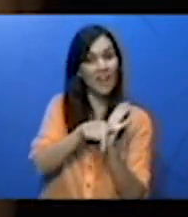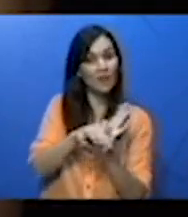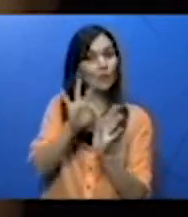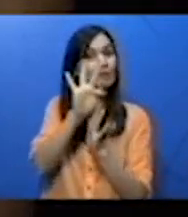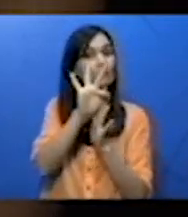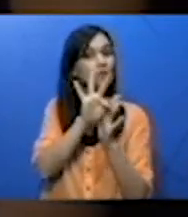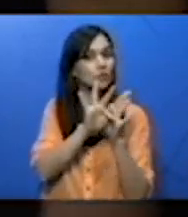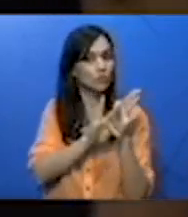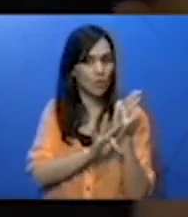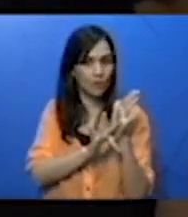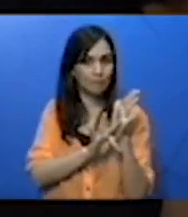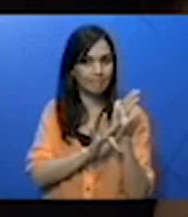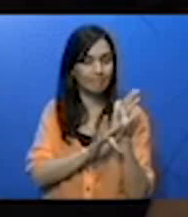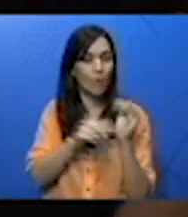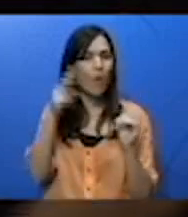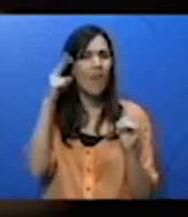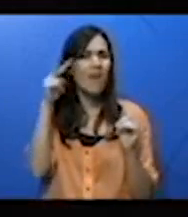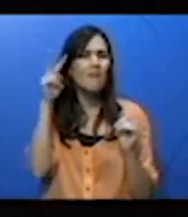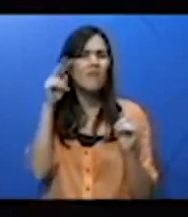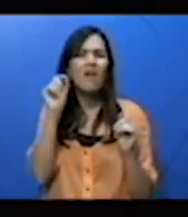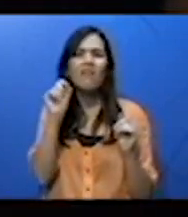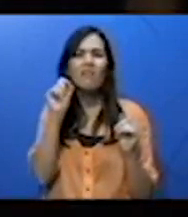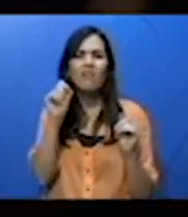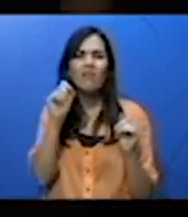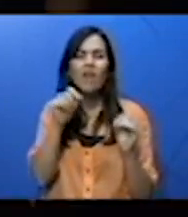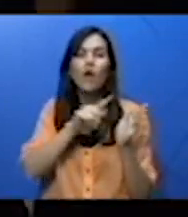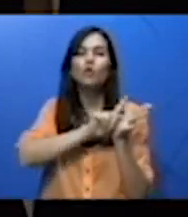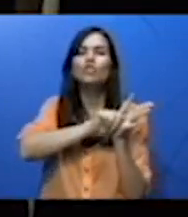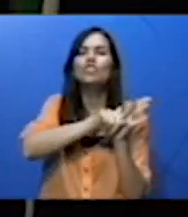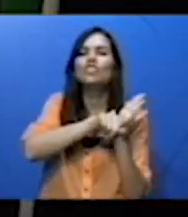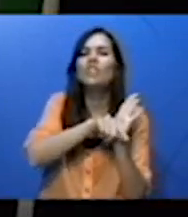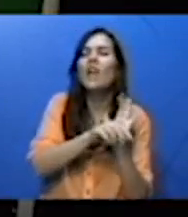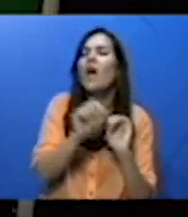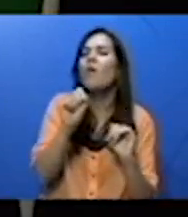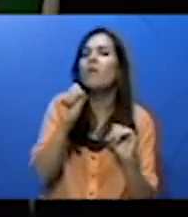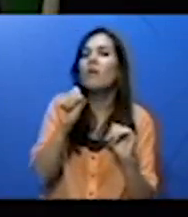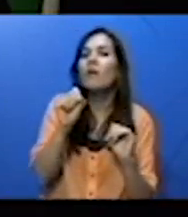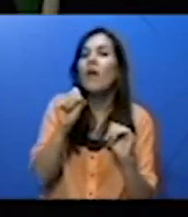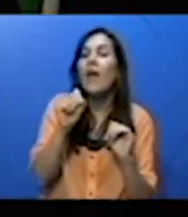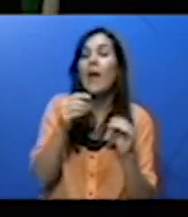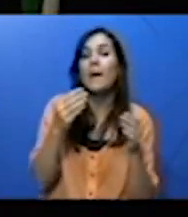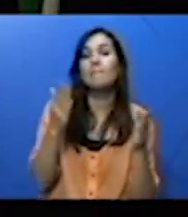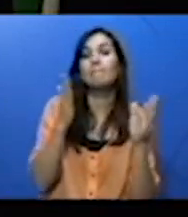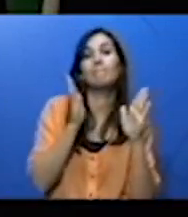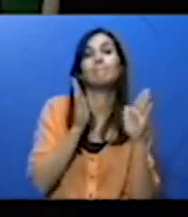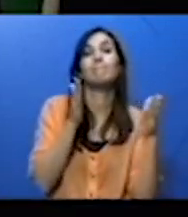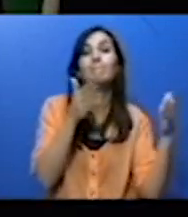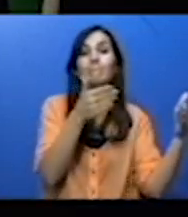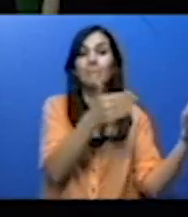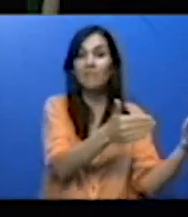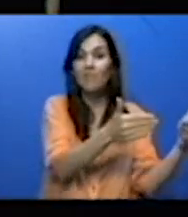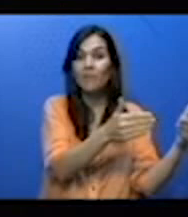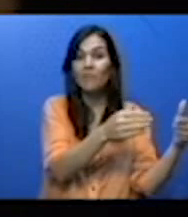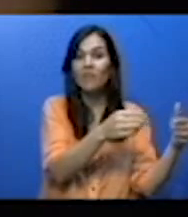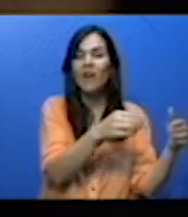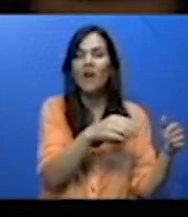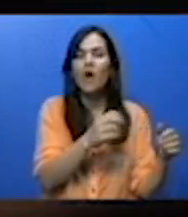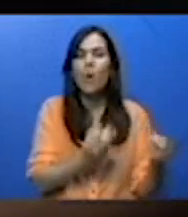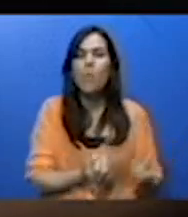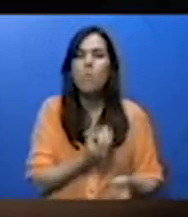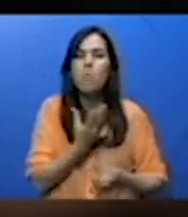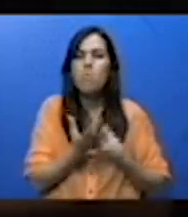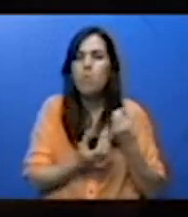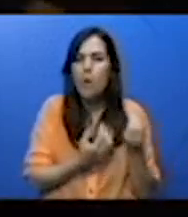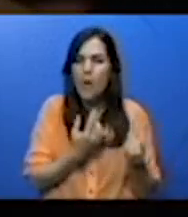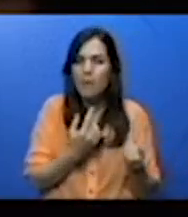textual, tá? Lembrando que gênero textual é a que parte, esse texto faz parte de qual gênero? Nós